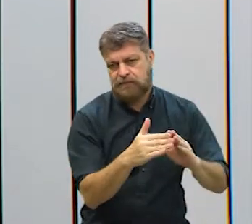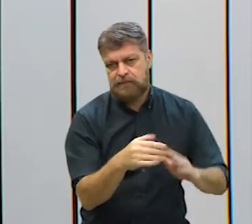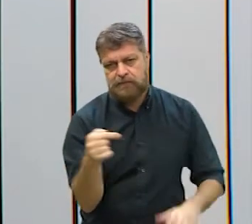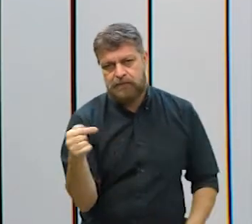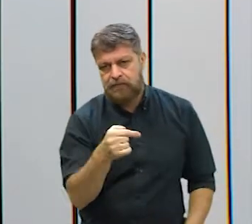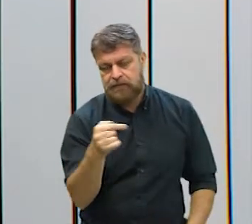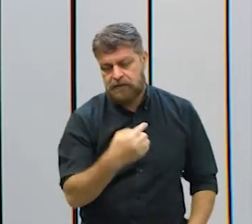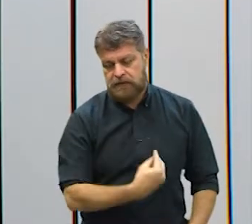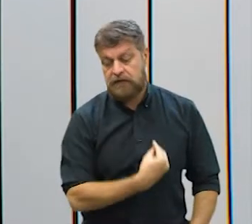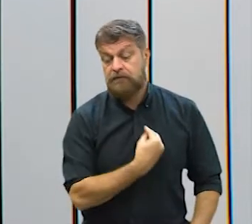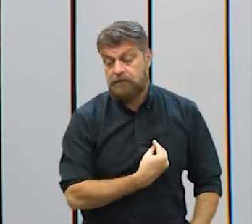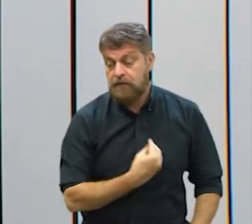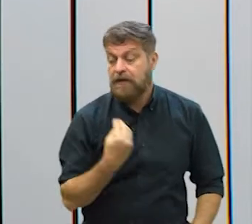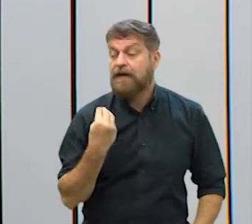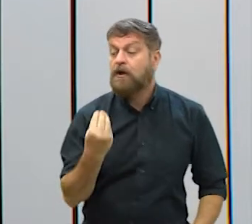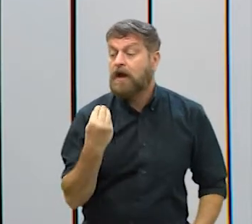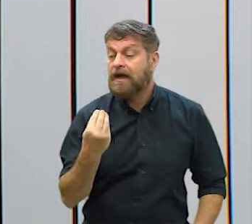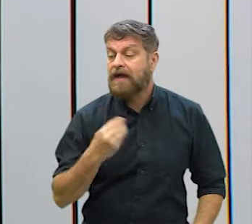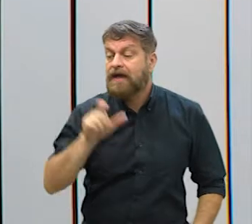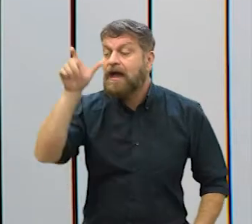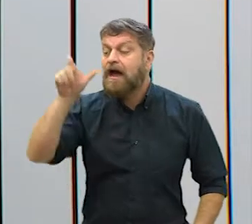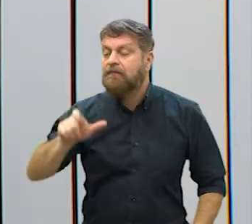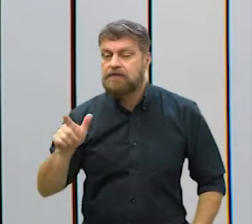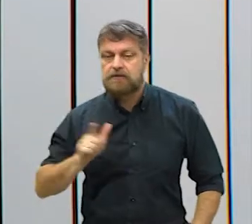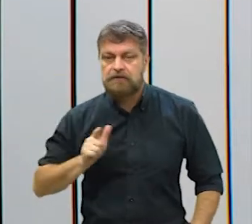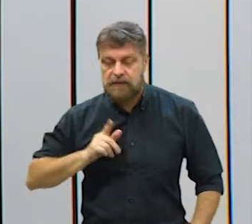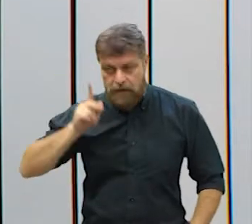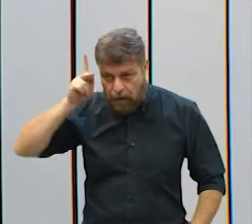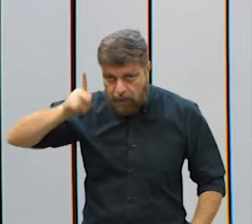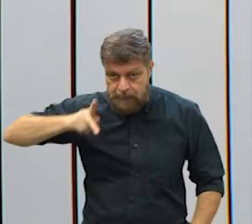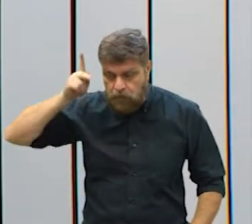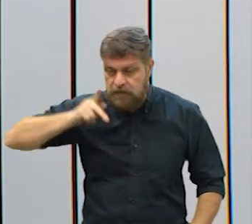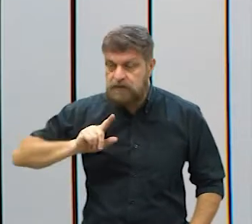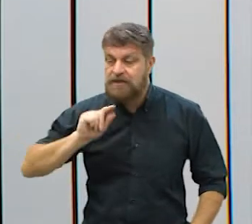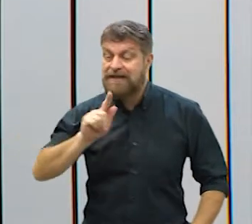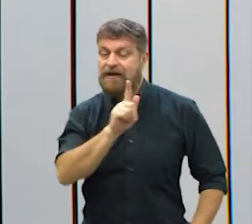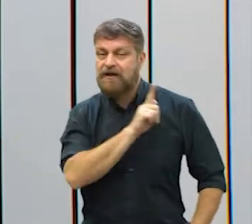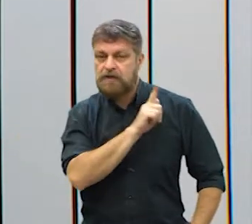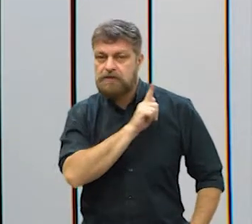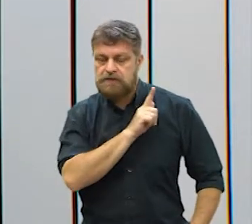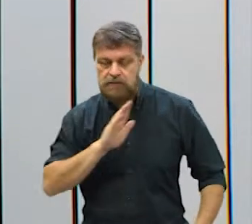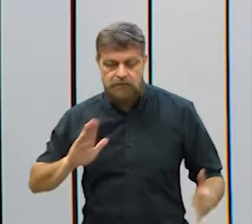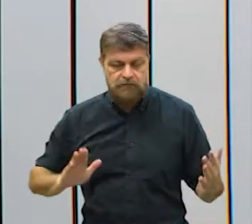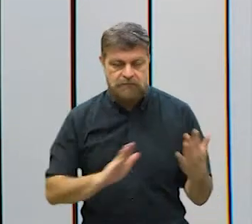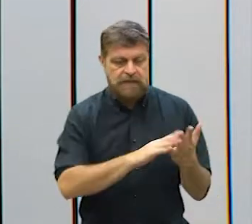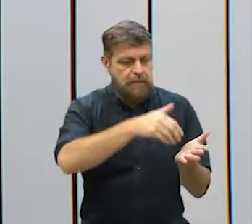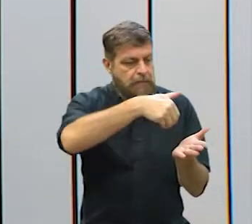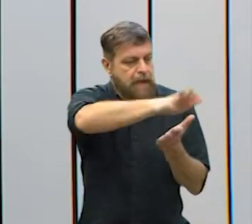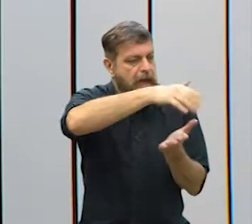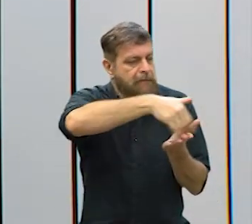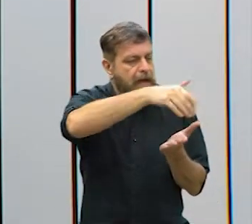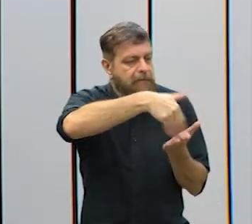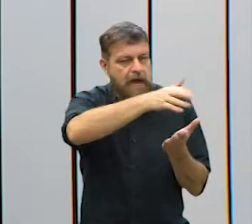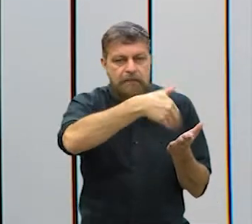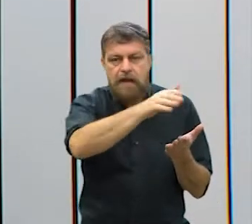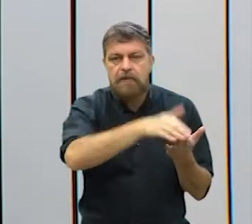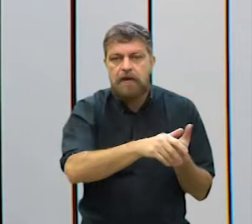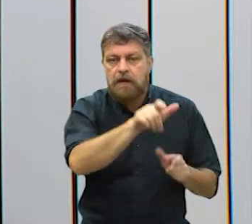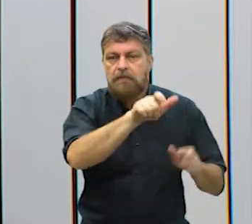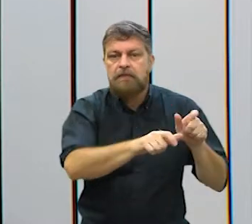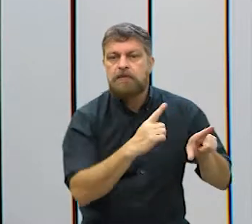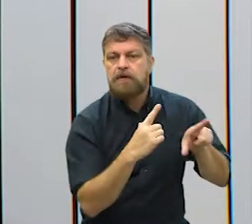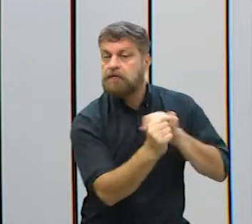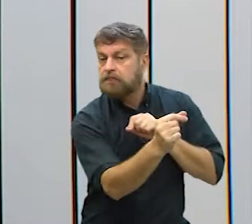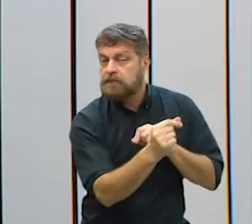como o vereador disse, se transforma, quem vai lá tirar? Qual político, né? Qual gestão vai ter a força para